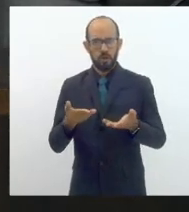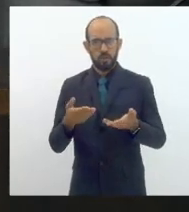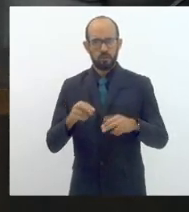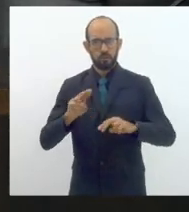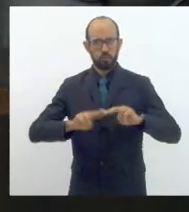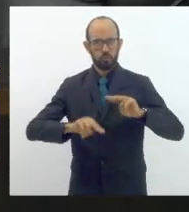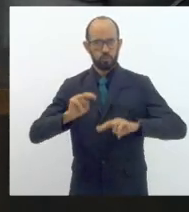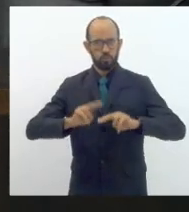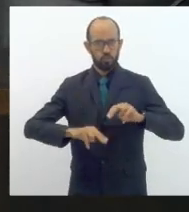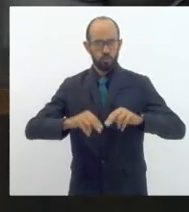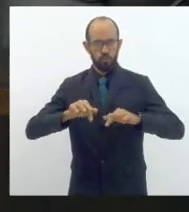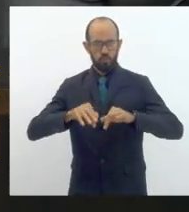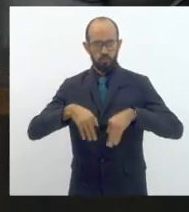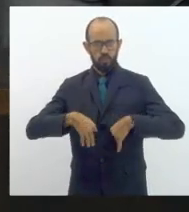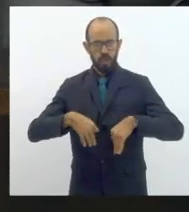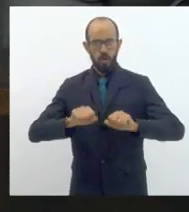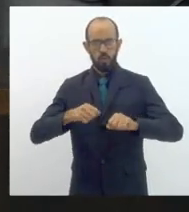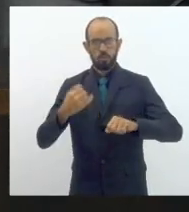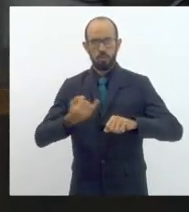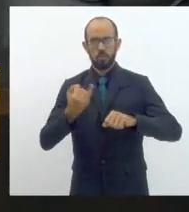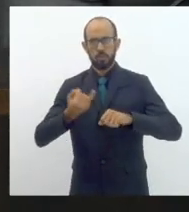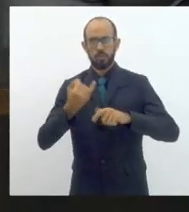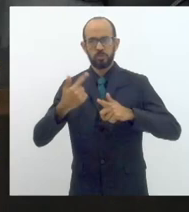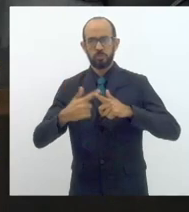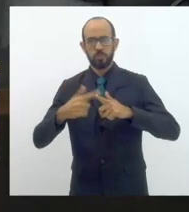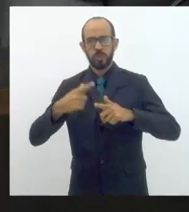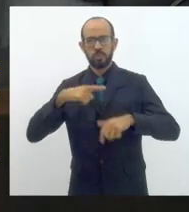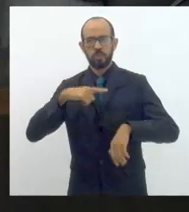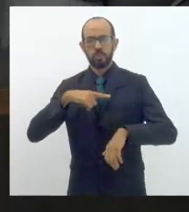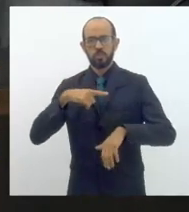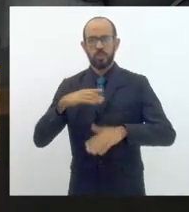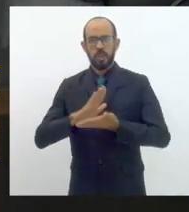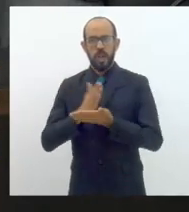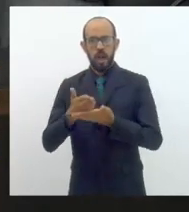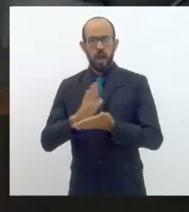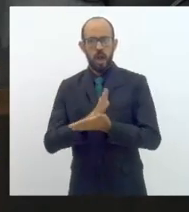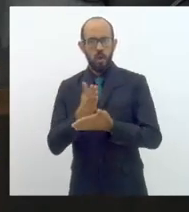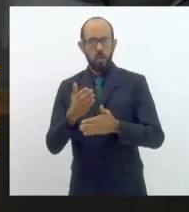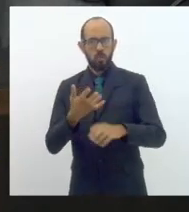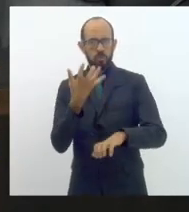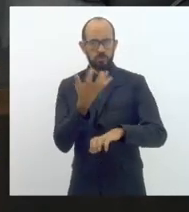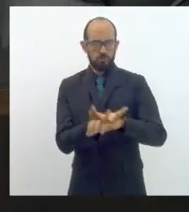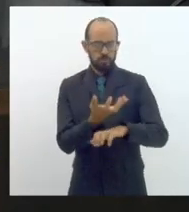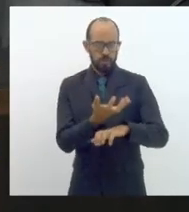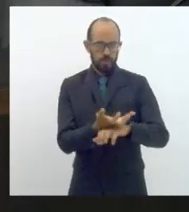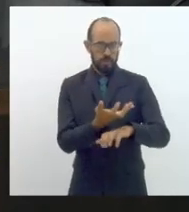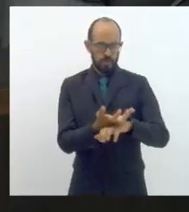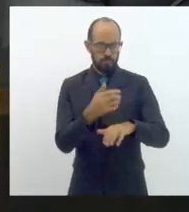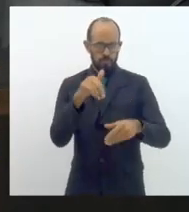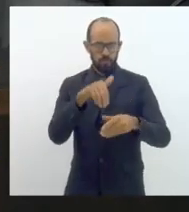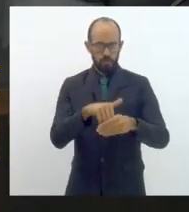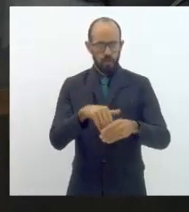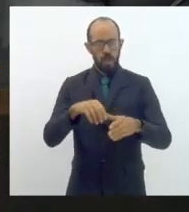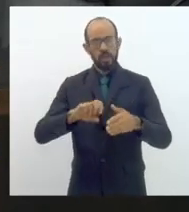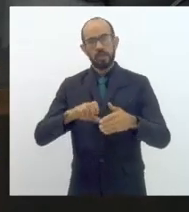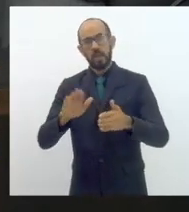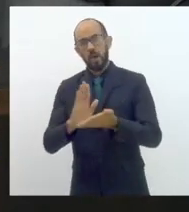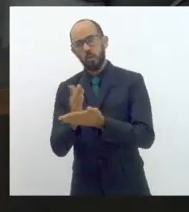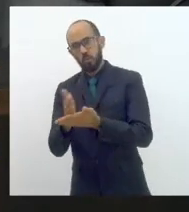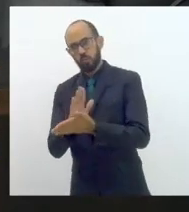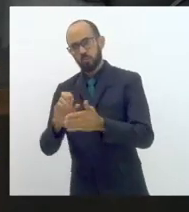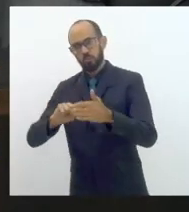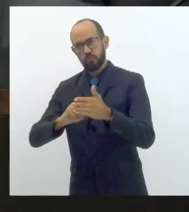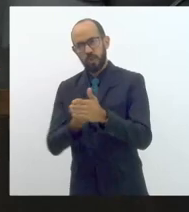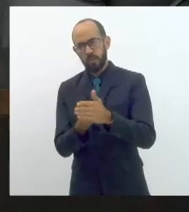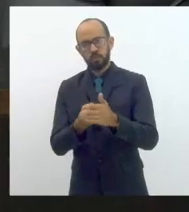junho, mais importante ainda, porque temos algumas matérias, alguns vetos e algumas matérias que normalmente nós não teríamos